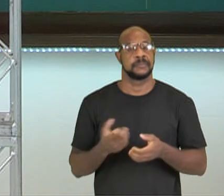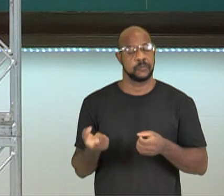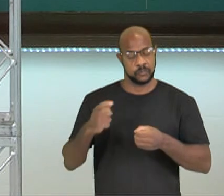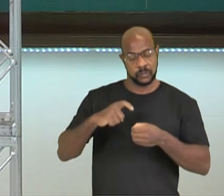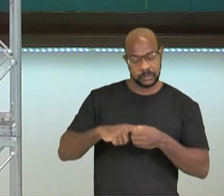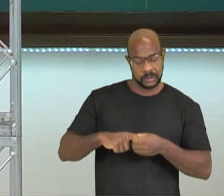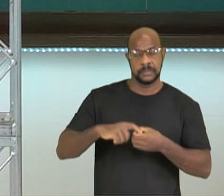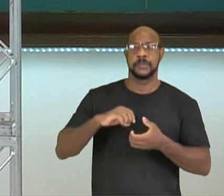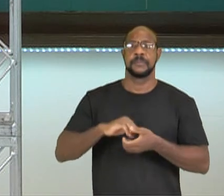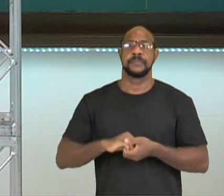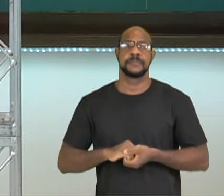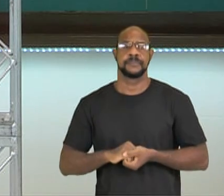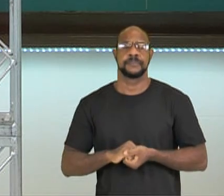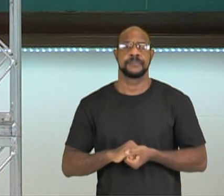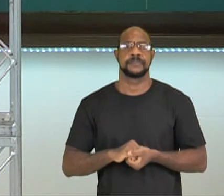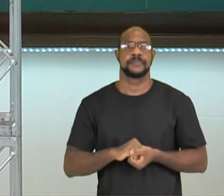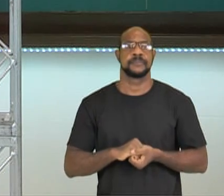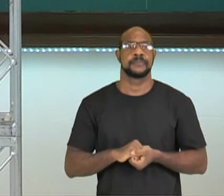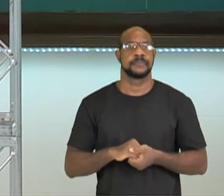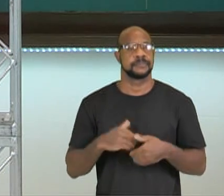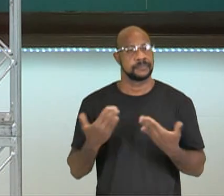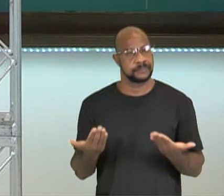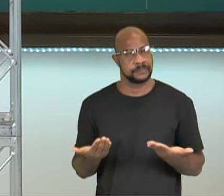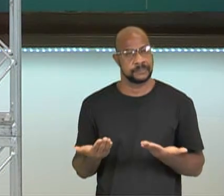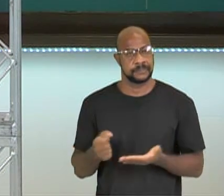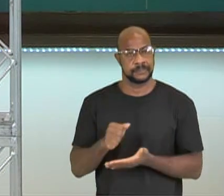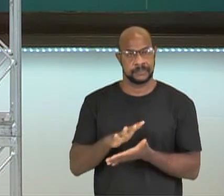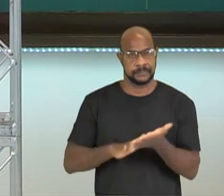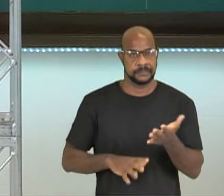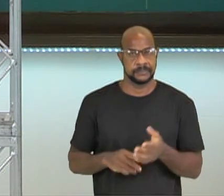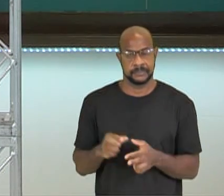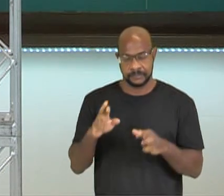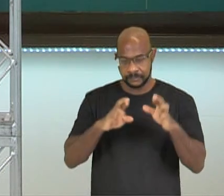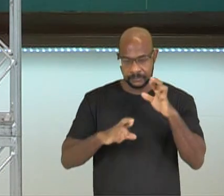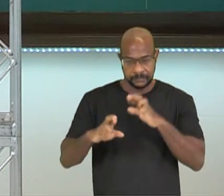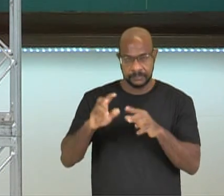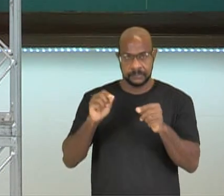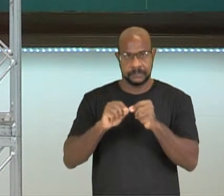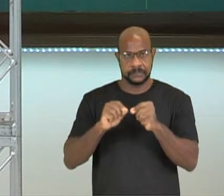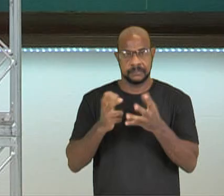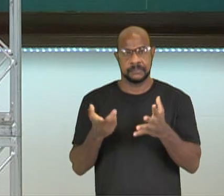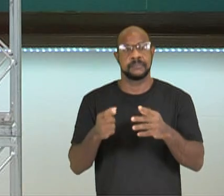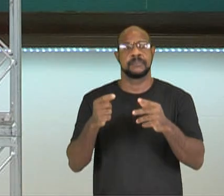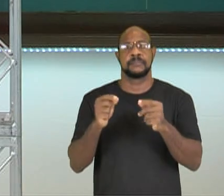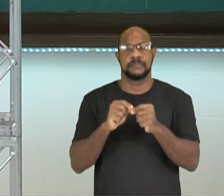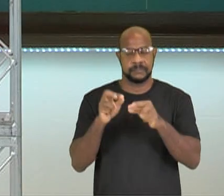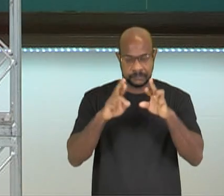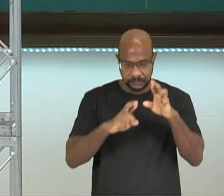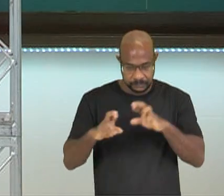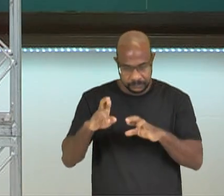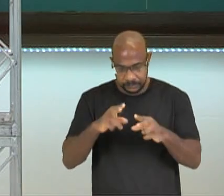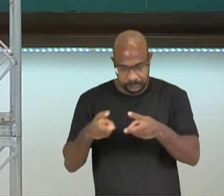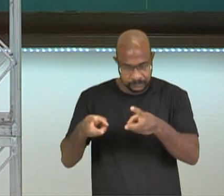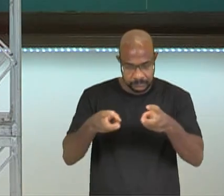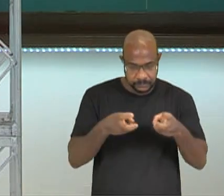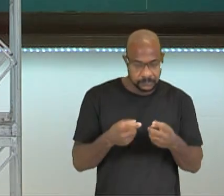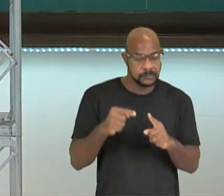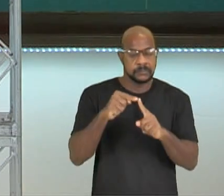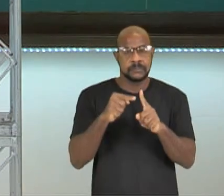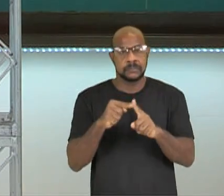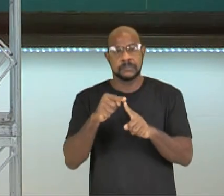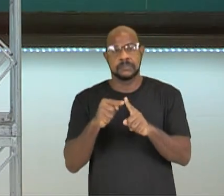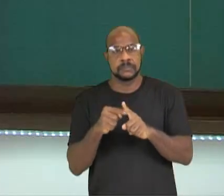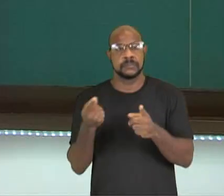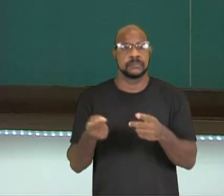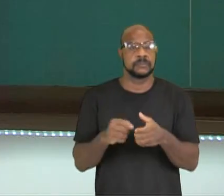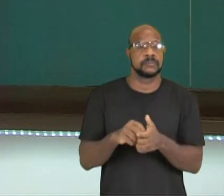Retornamos para a correção da nossa atividade, que eu deixei para vocês analisarem ali os tipos de erosão, né? Então, nós tínhamos lá